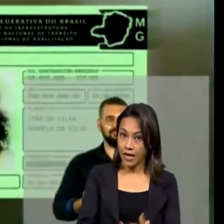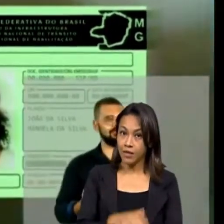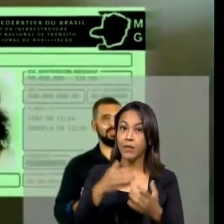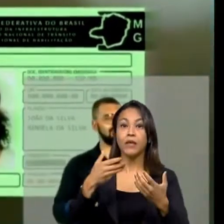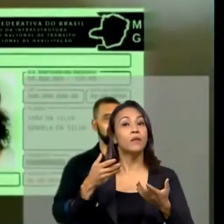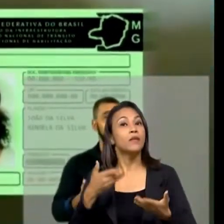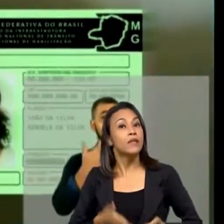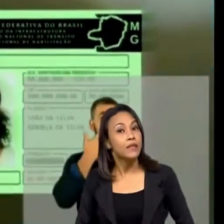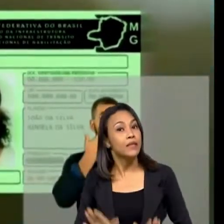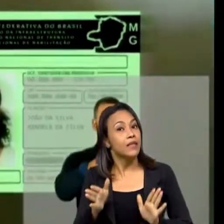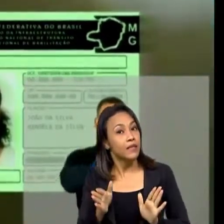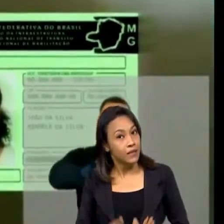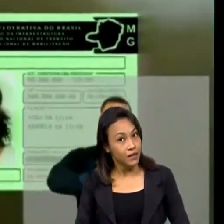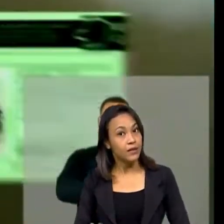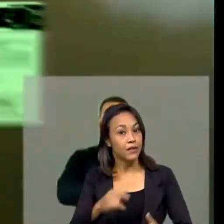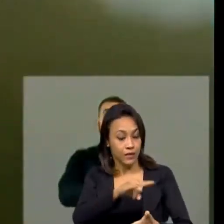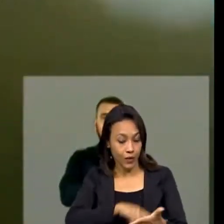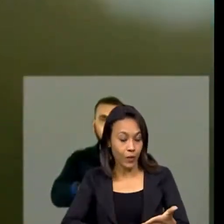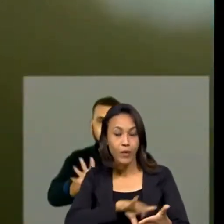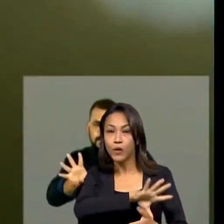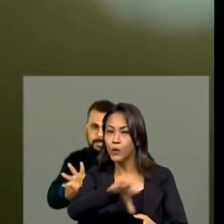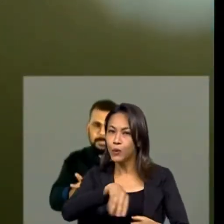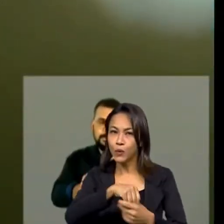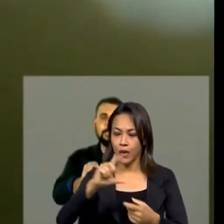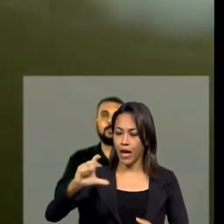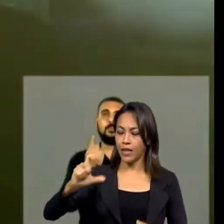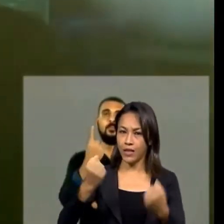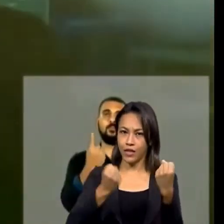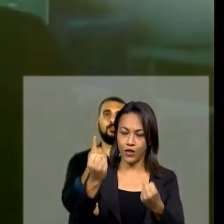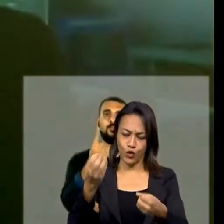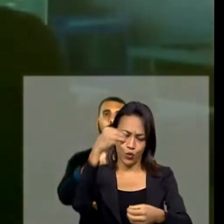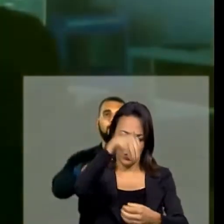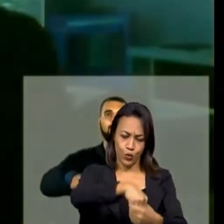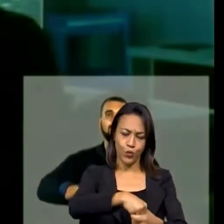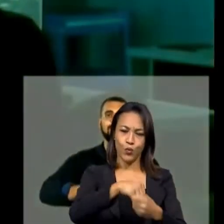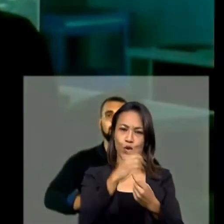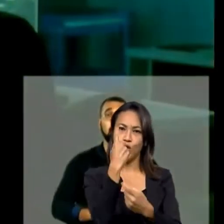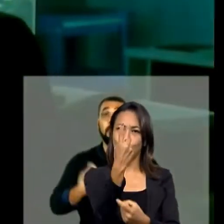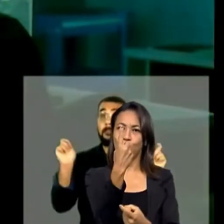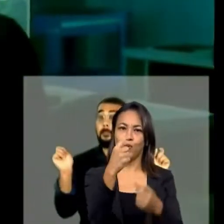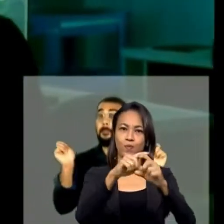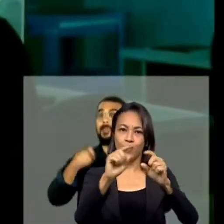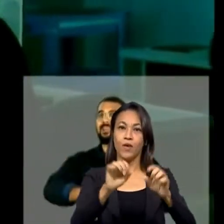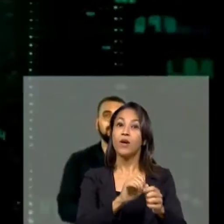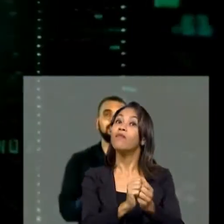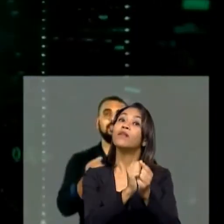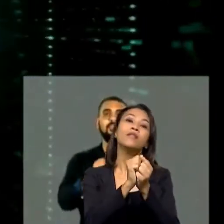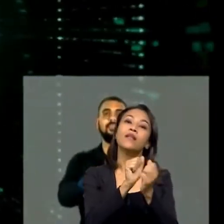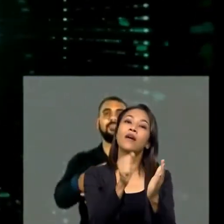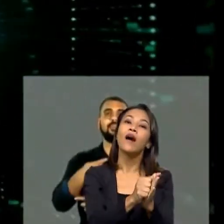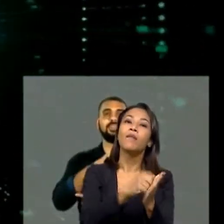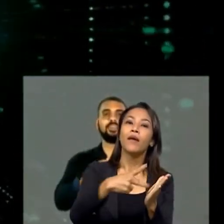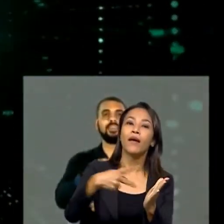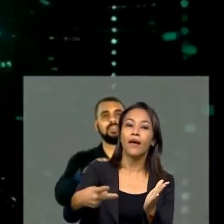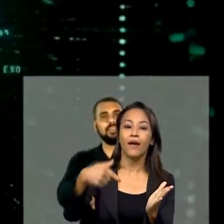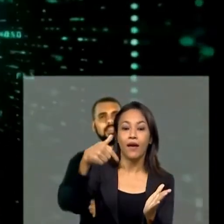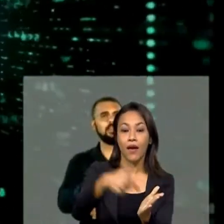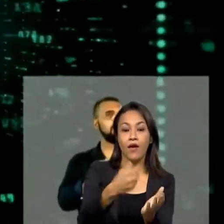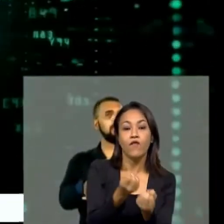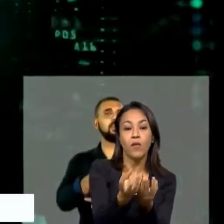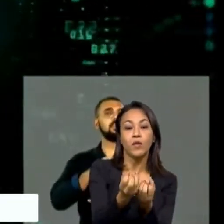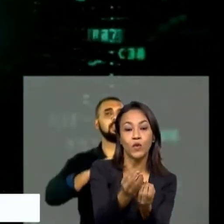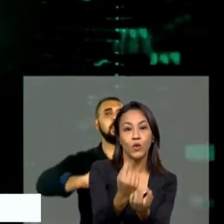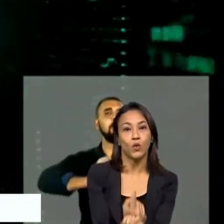de Identidade, o DNI. Com abrangência nacional, ele vai reunir em um só aplicativo uma série de